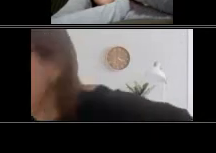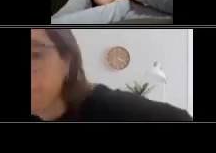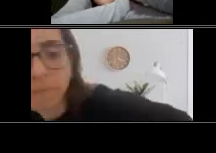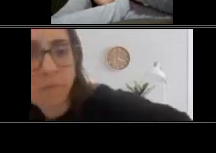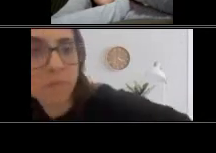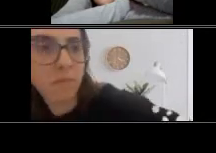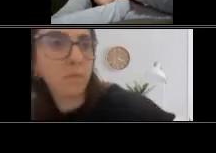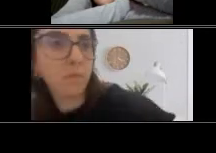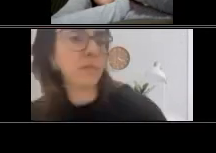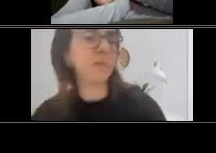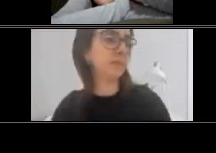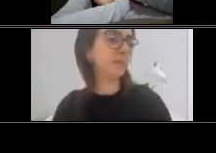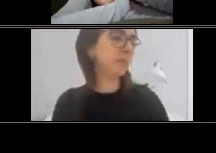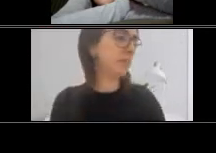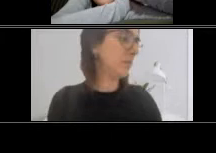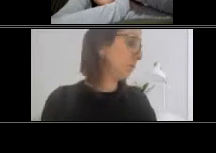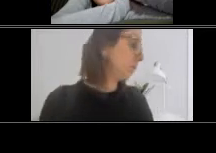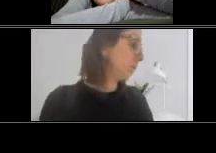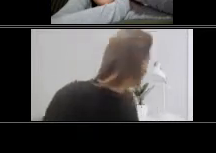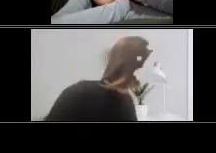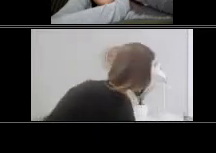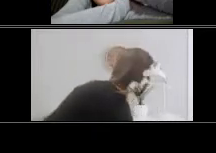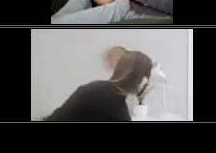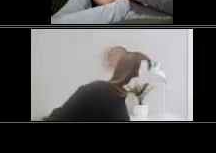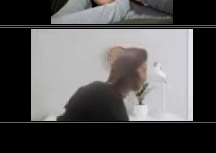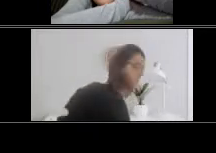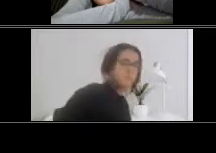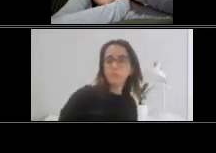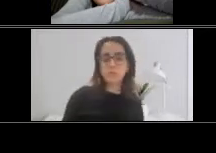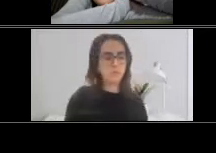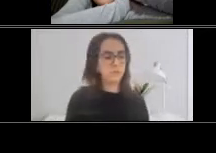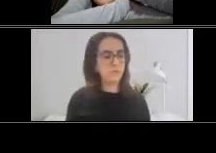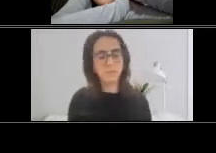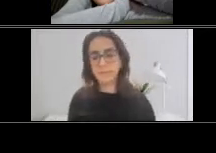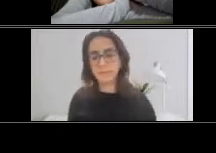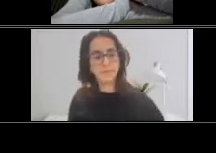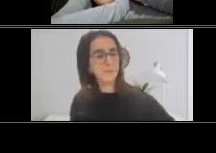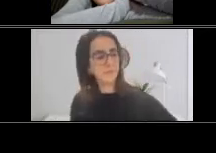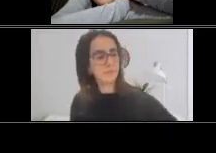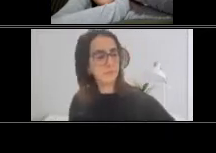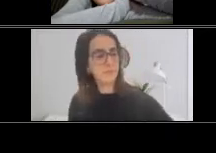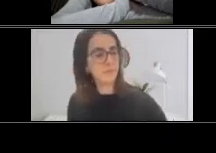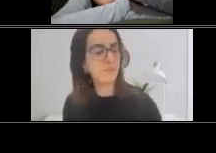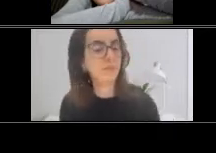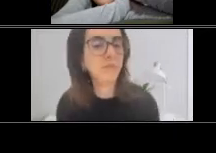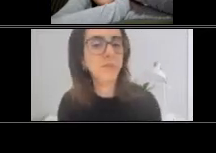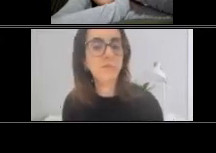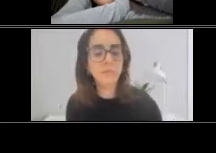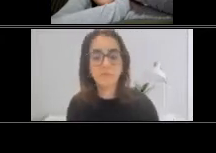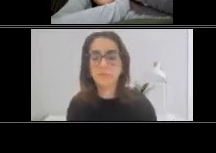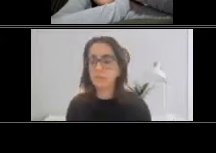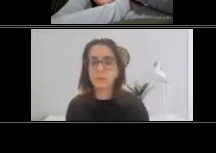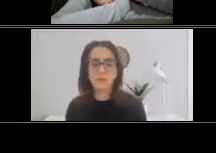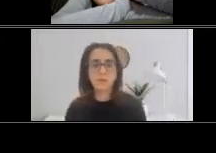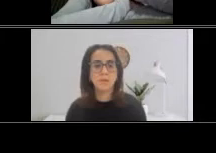40% das crianças com TDAH, ao longo da infância e adolescência, desenvolvem